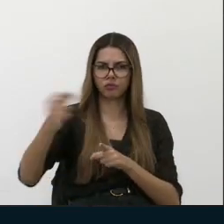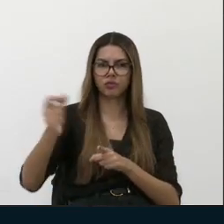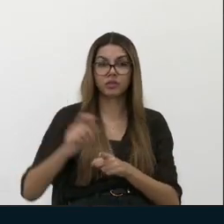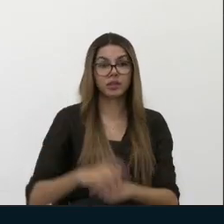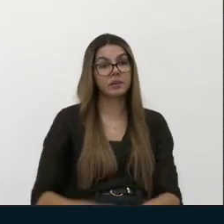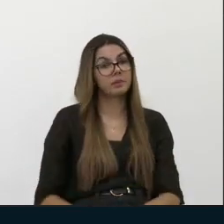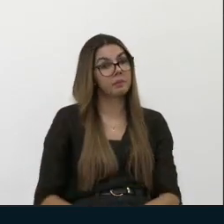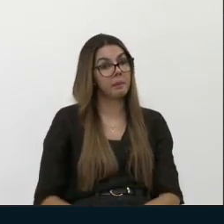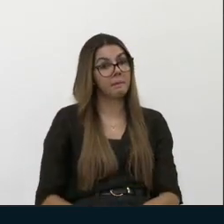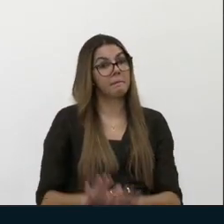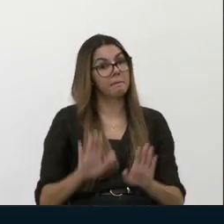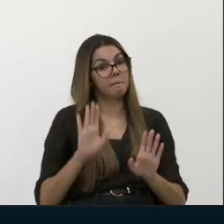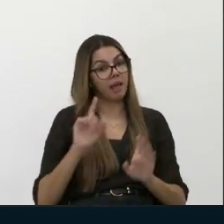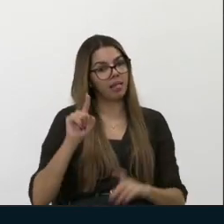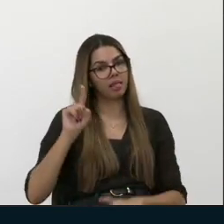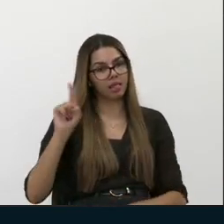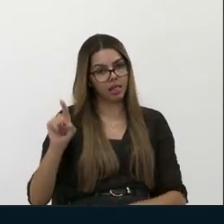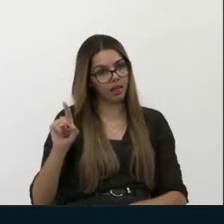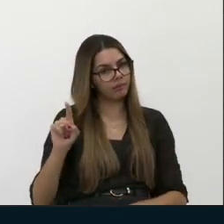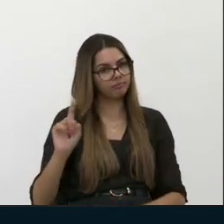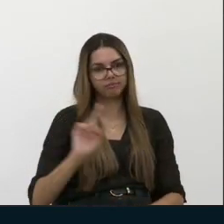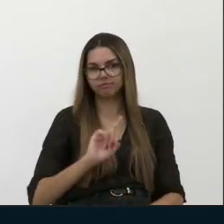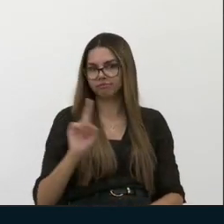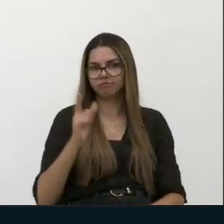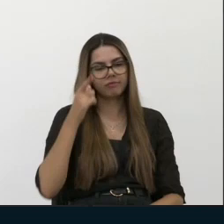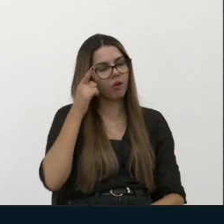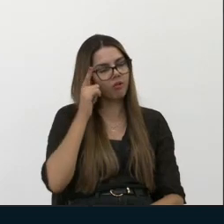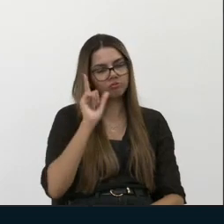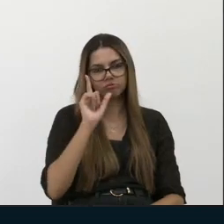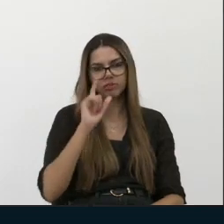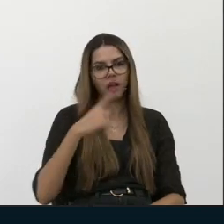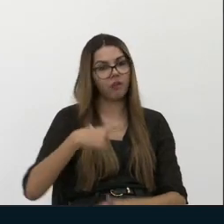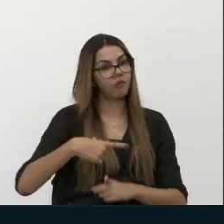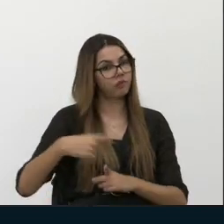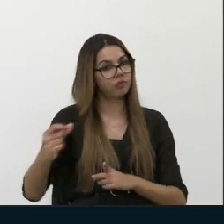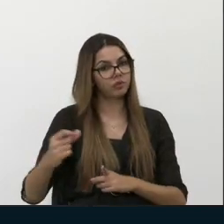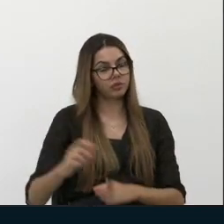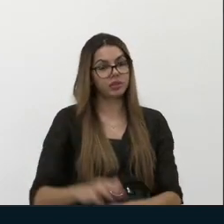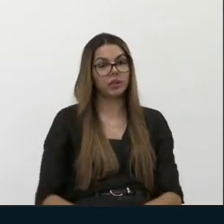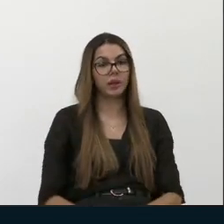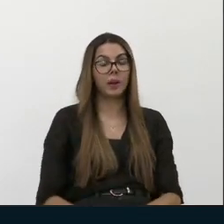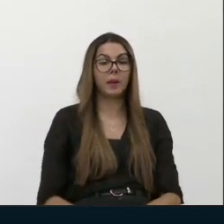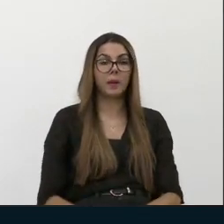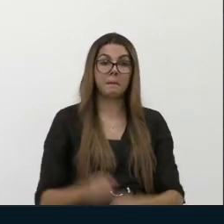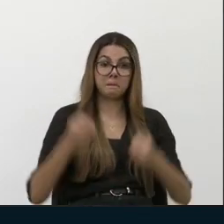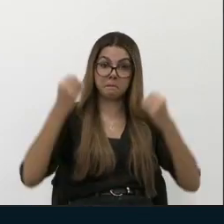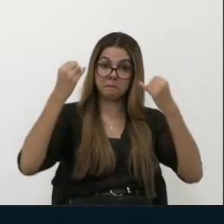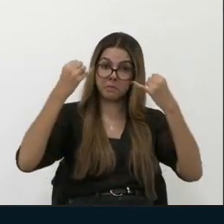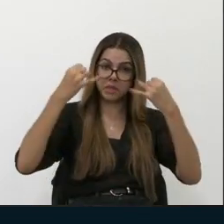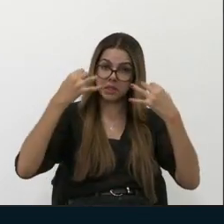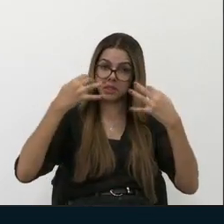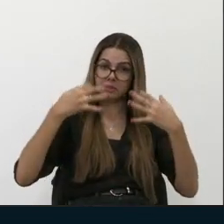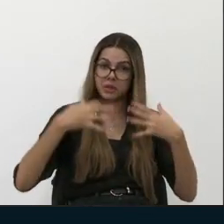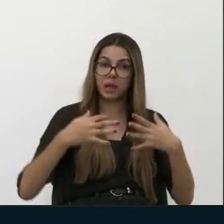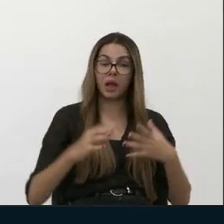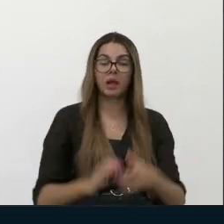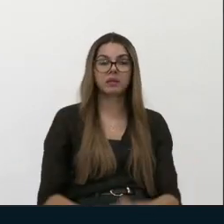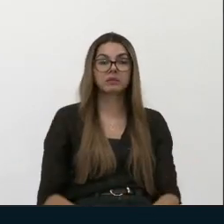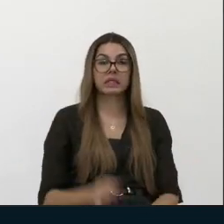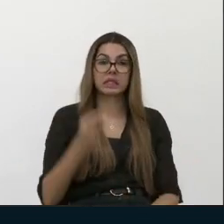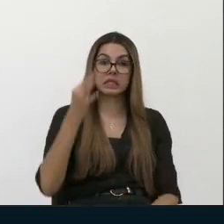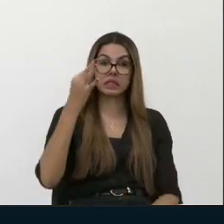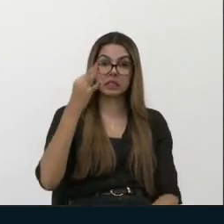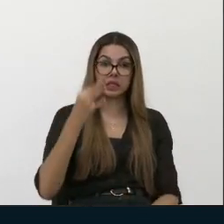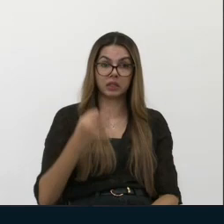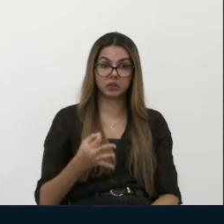mas lá a senhora não irá conseguir fugir. A senhora vai ter que explicar direitinho